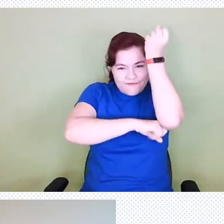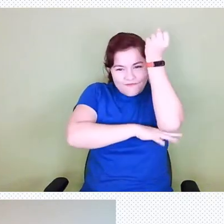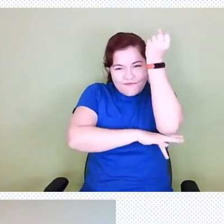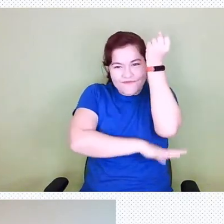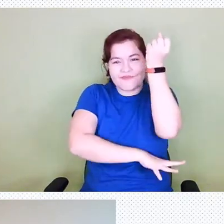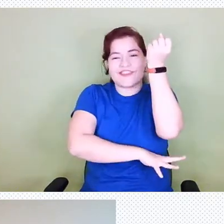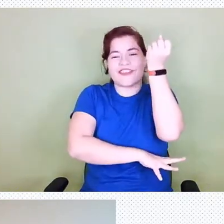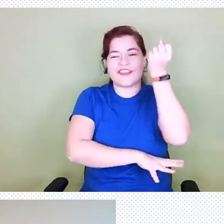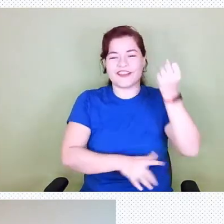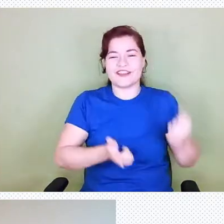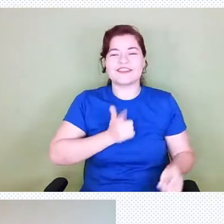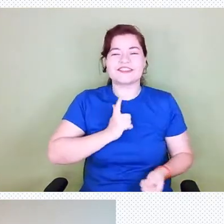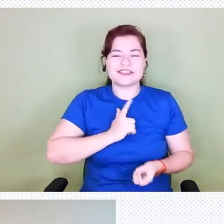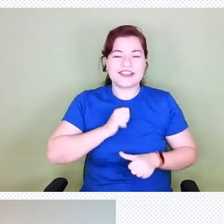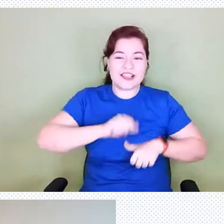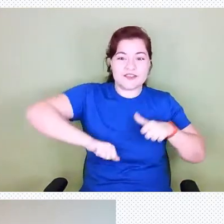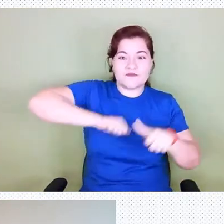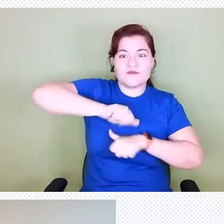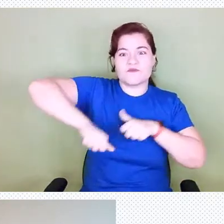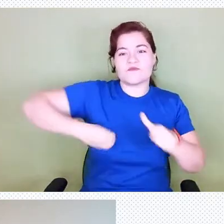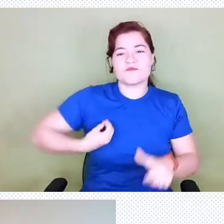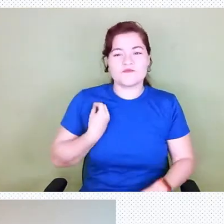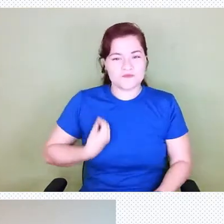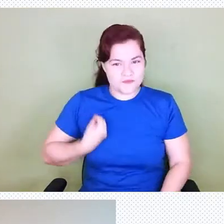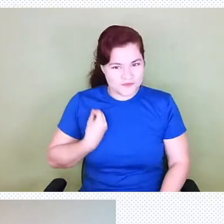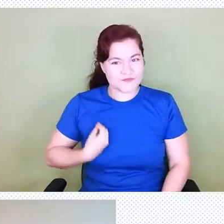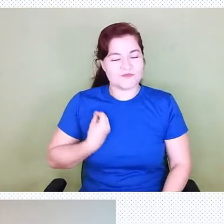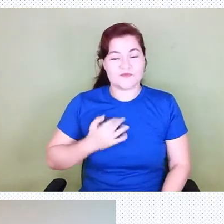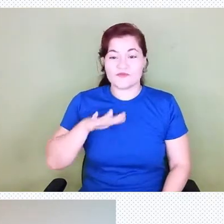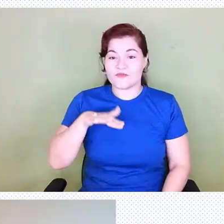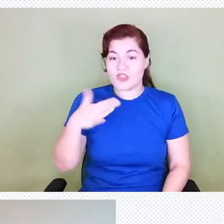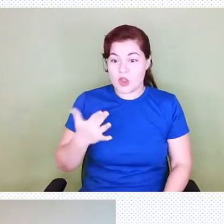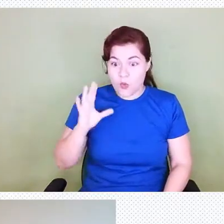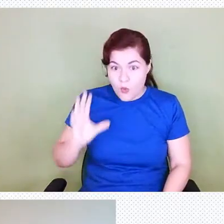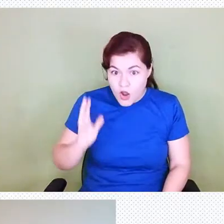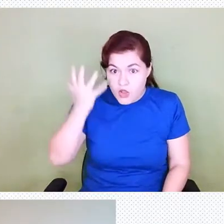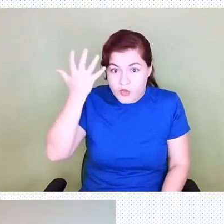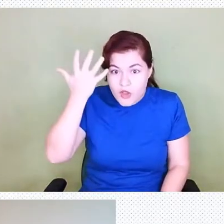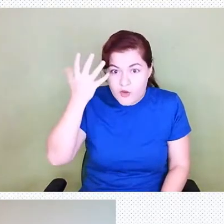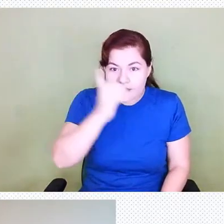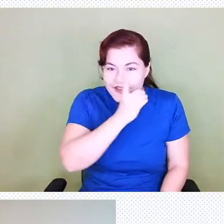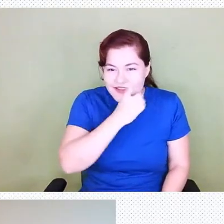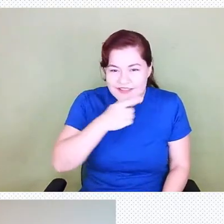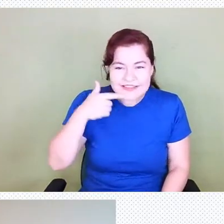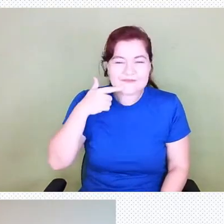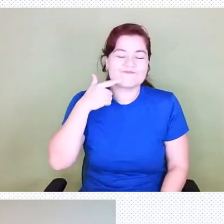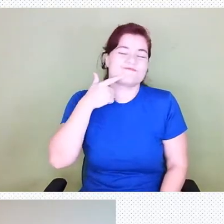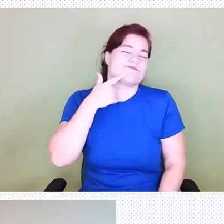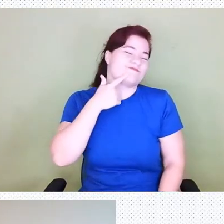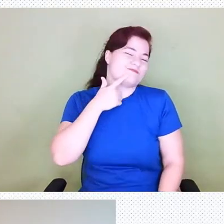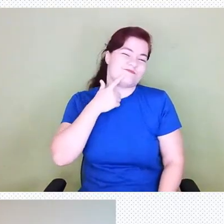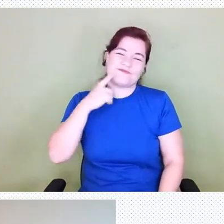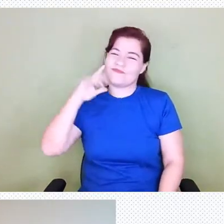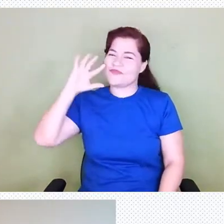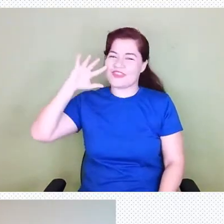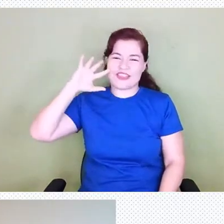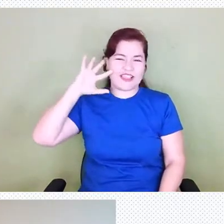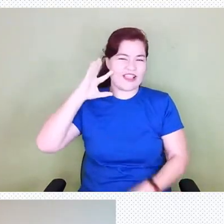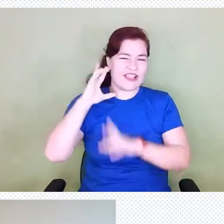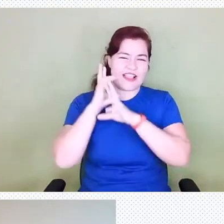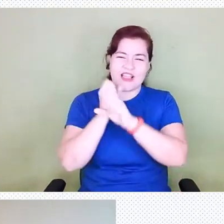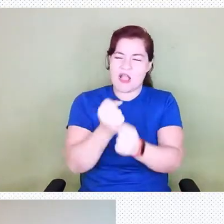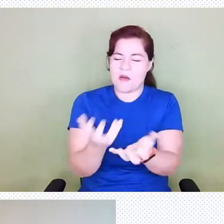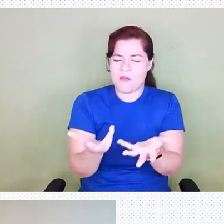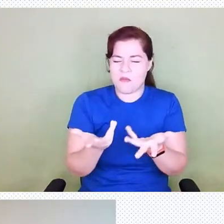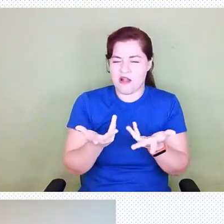que tem suas vidas transformadas. E quando isso acontece, Nani, os resultados são